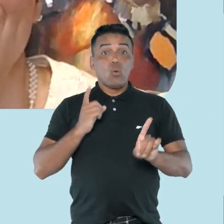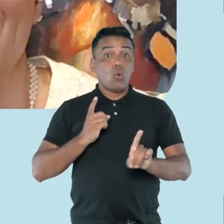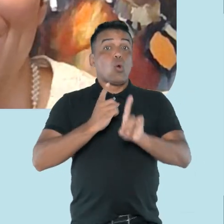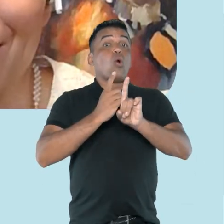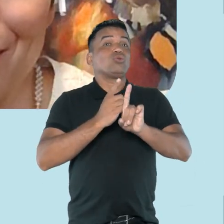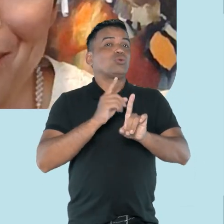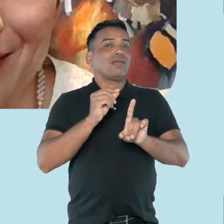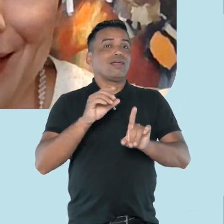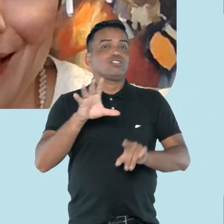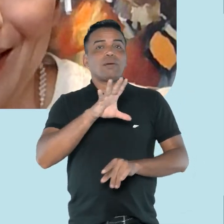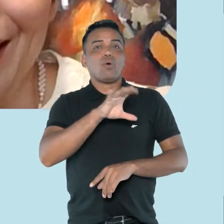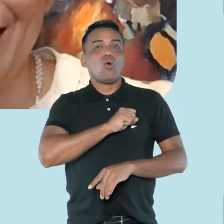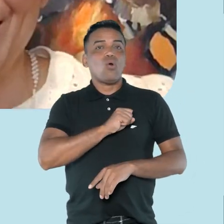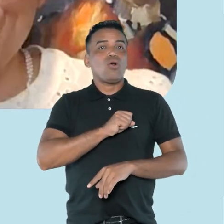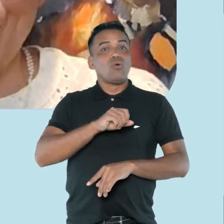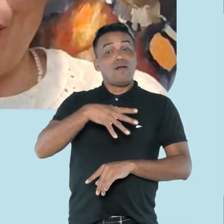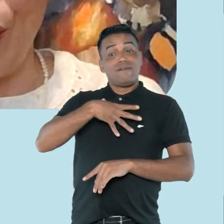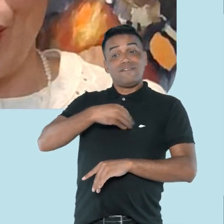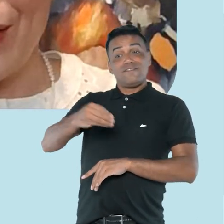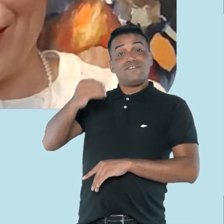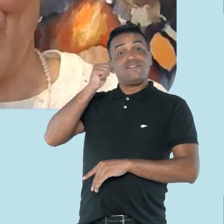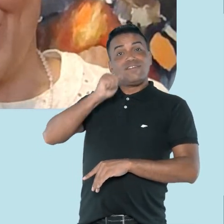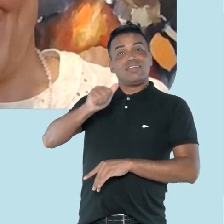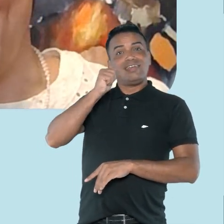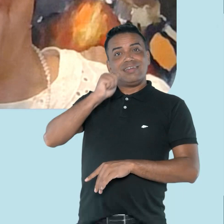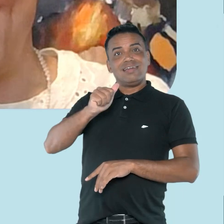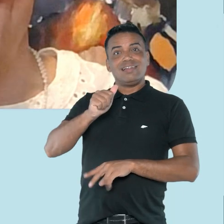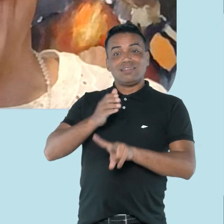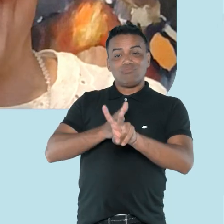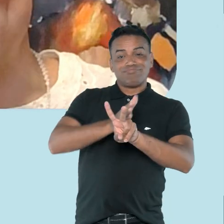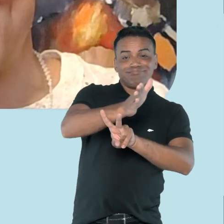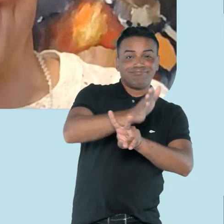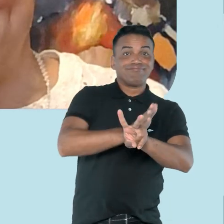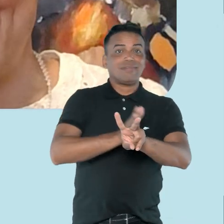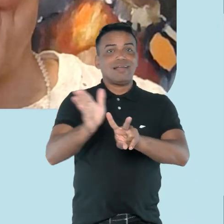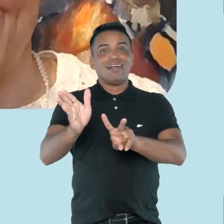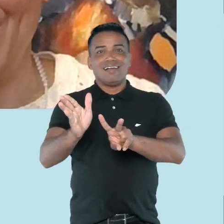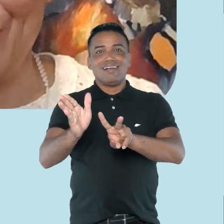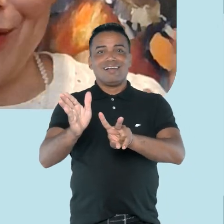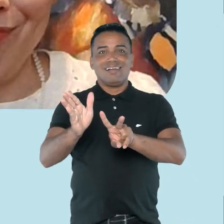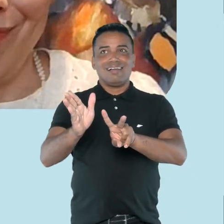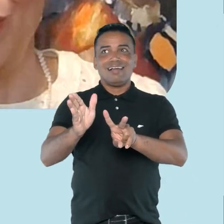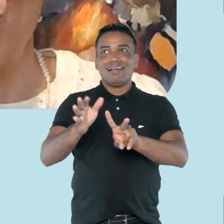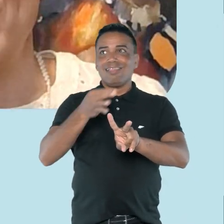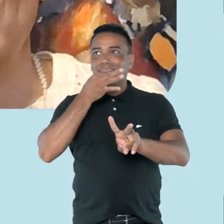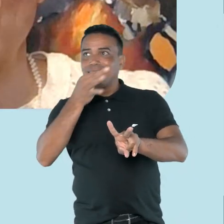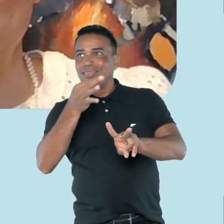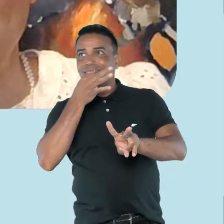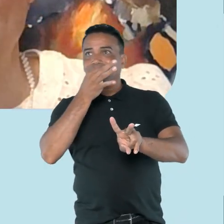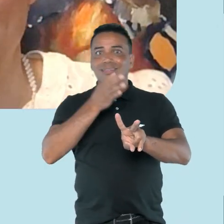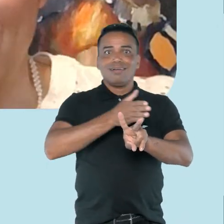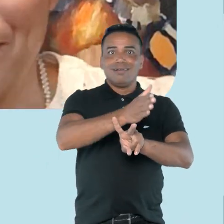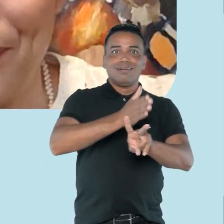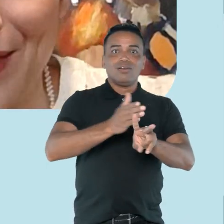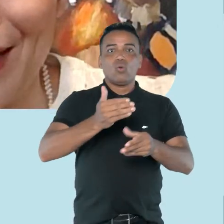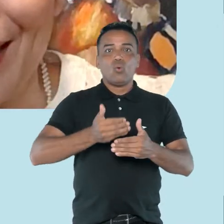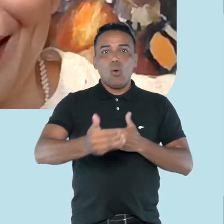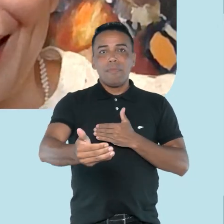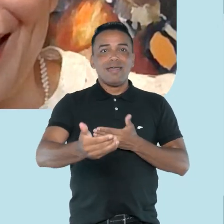com a filha dela. Sim. Então já coloca essa ambiguidade aí da personagem no começo do